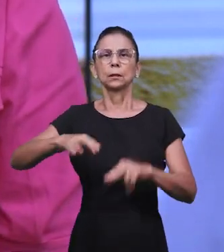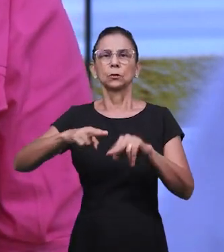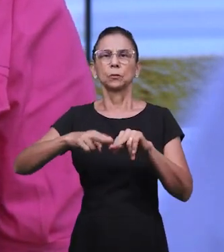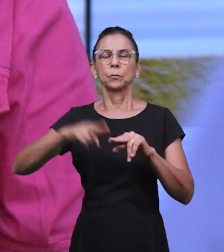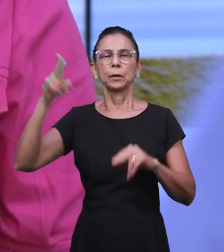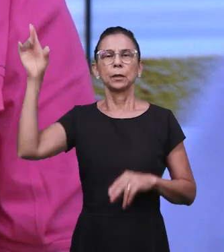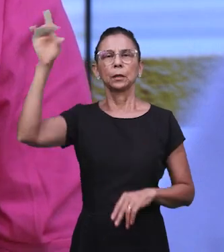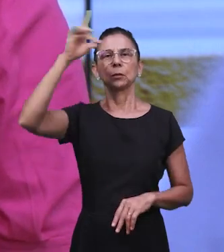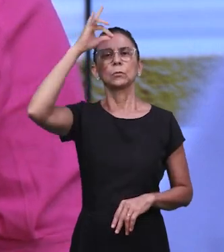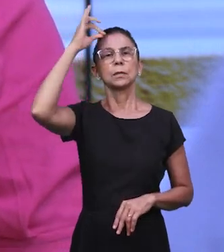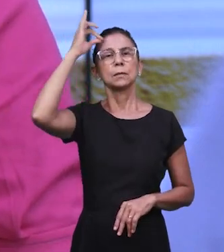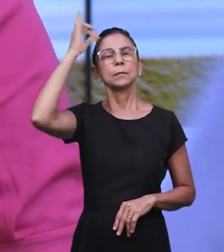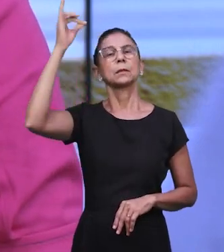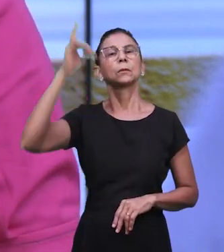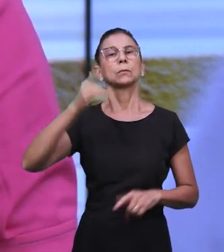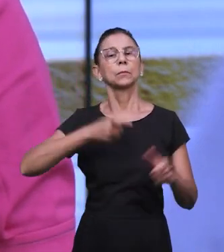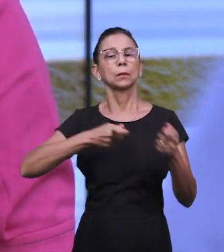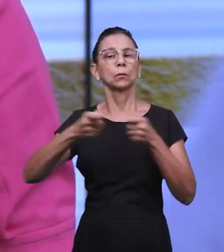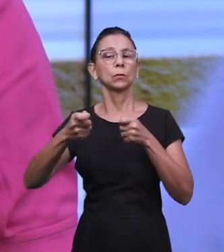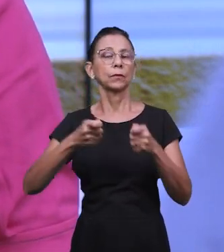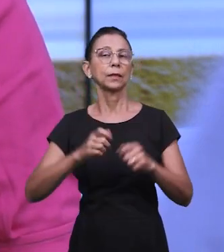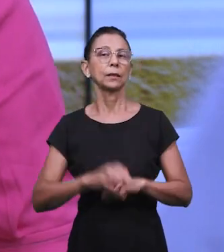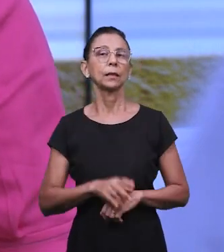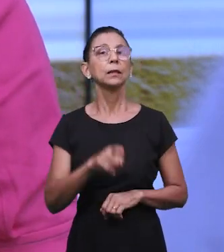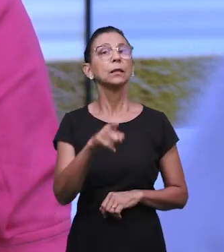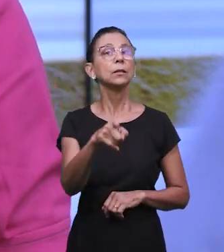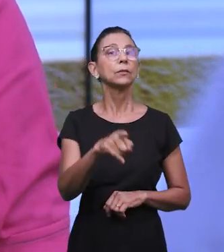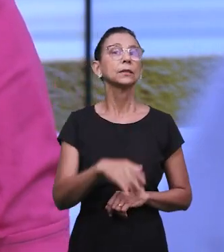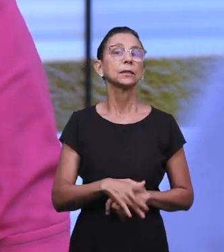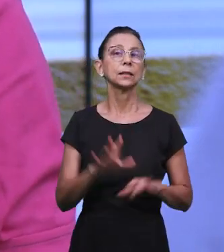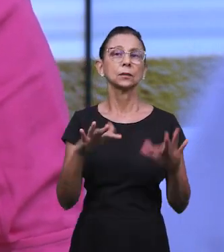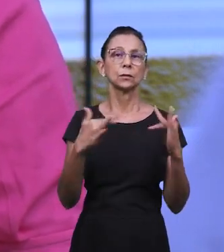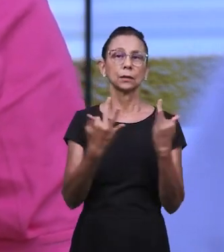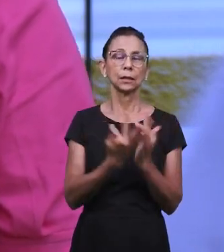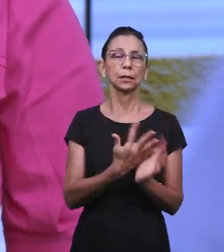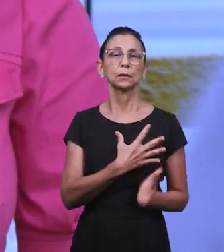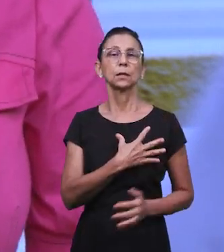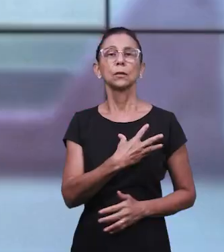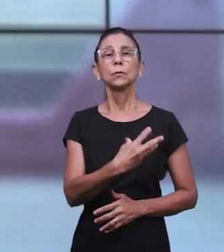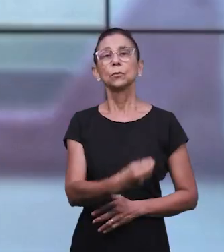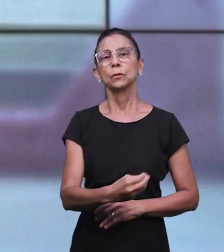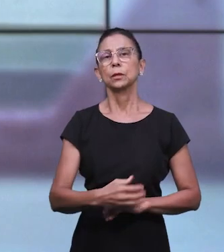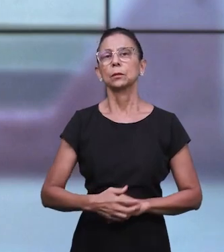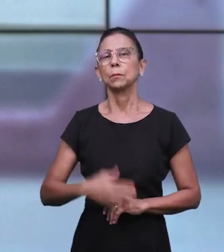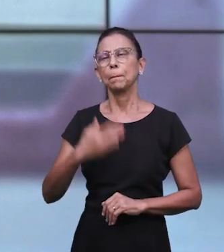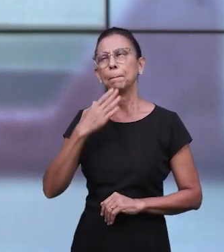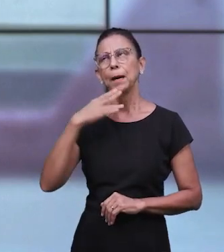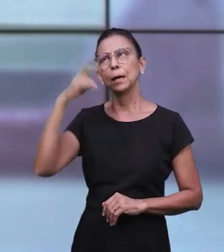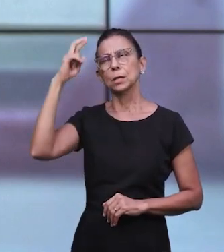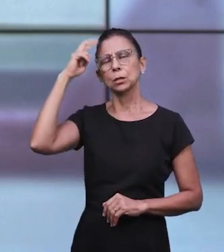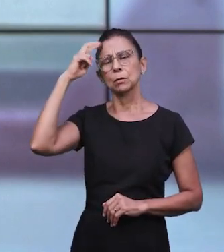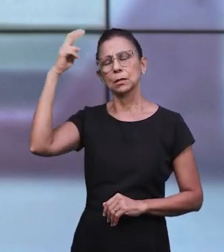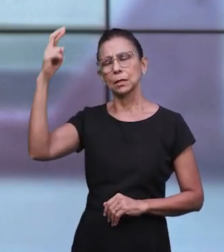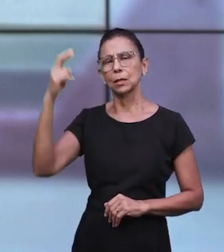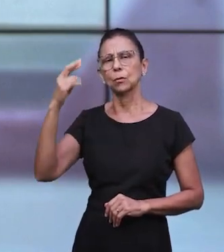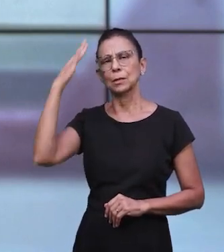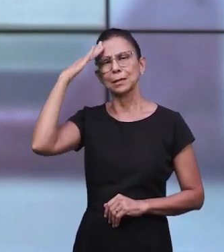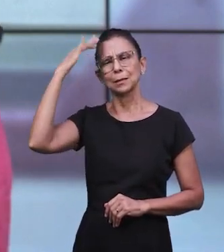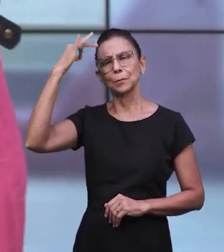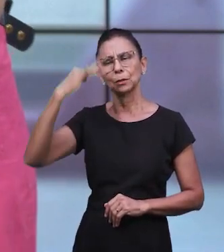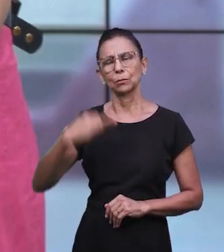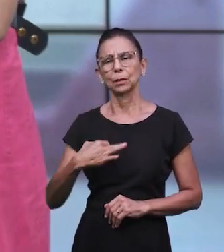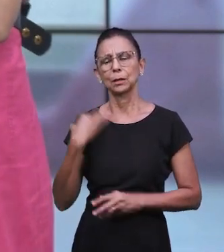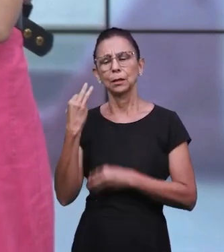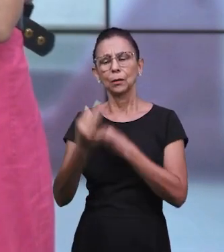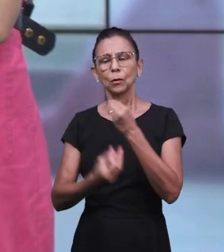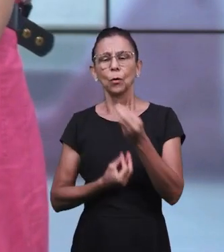sua casa, para educar os seus filhos? Neste momento, peça ao Senhor e o Senhor te concederá, conforme